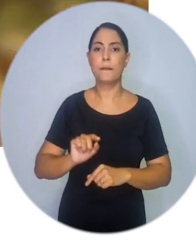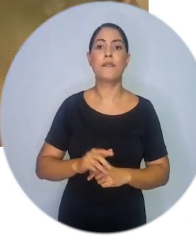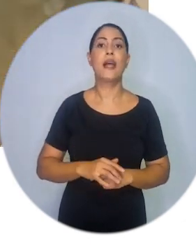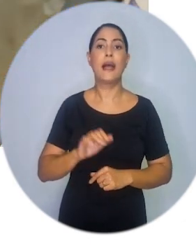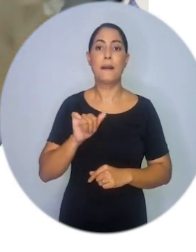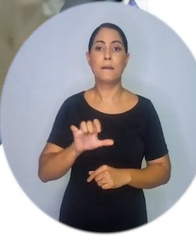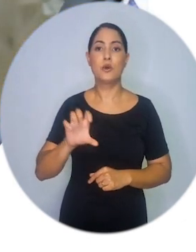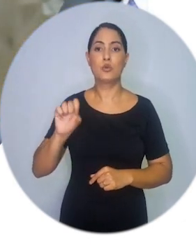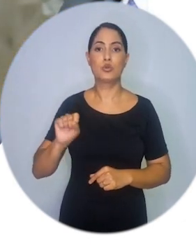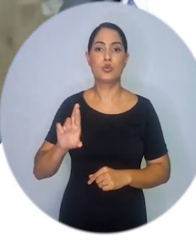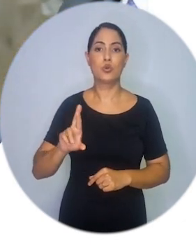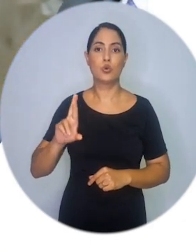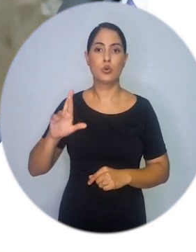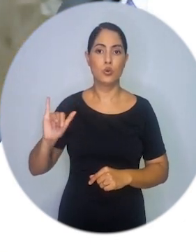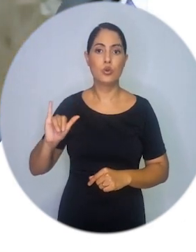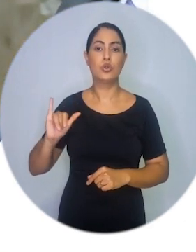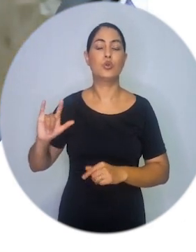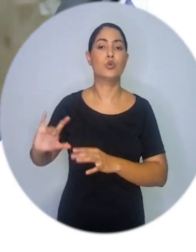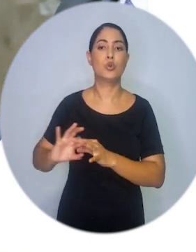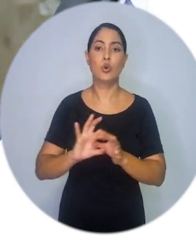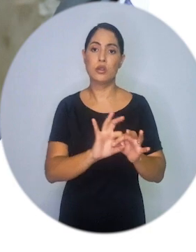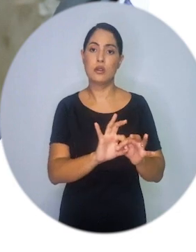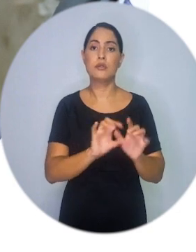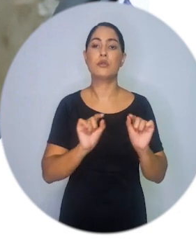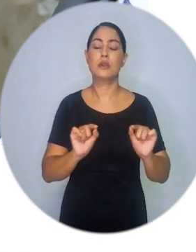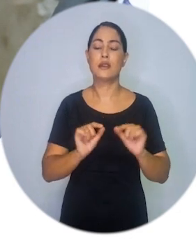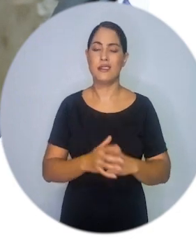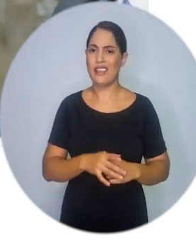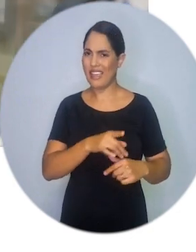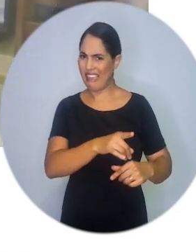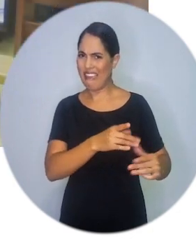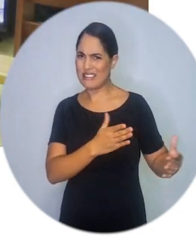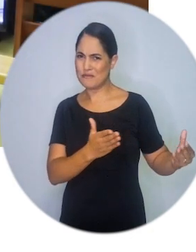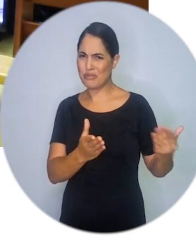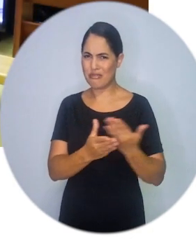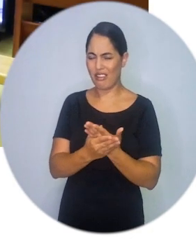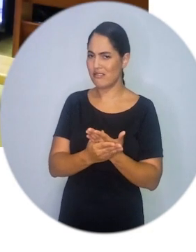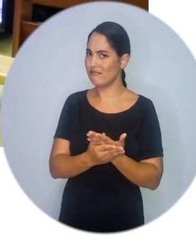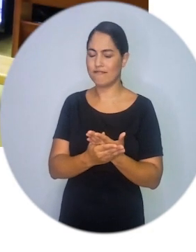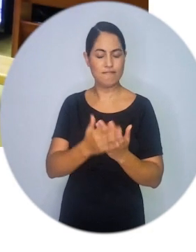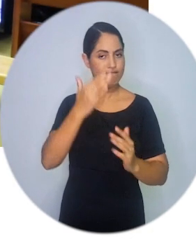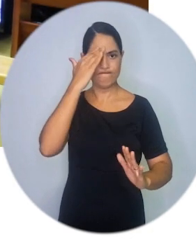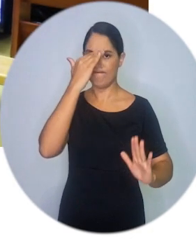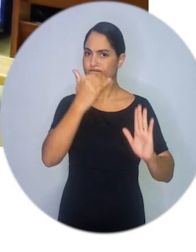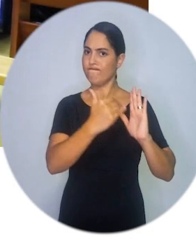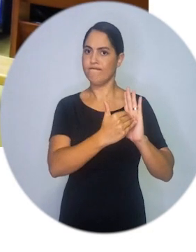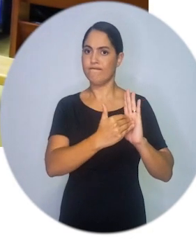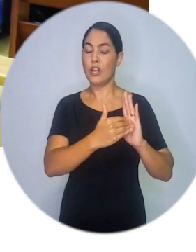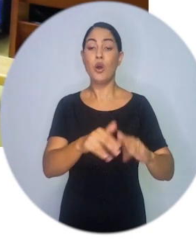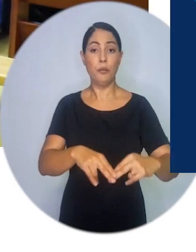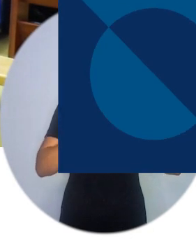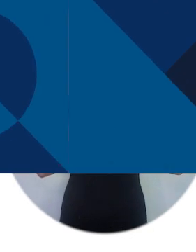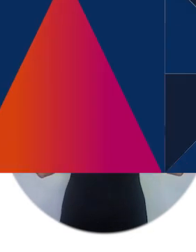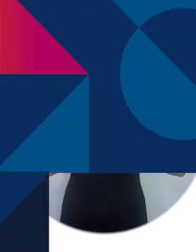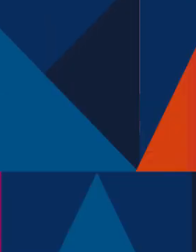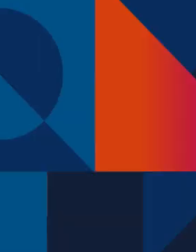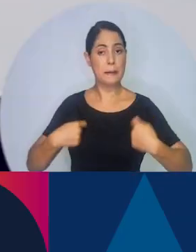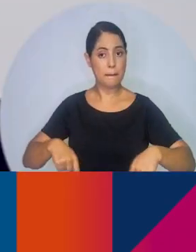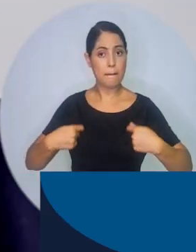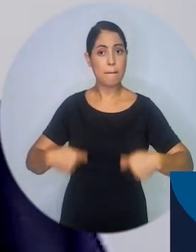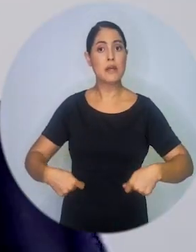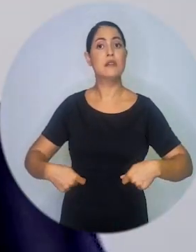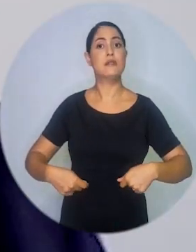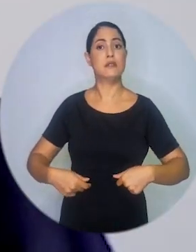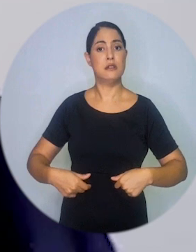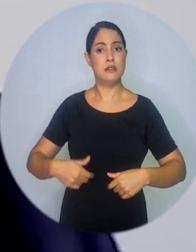bem ingressar com o amicus curiae, pleiteando a improcedência dessa ação e o cumprimento, na realidade,